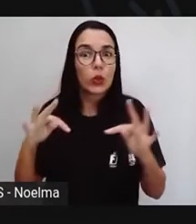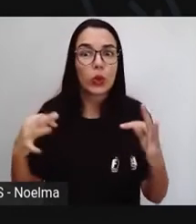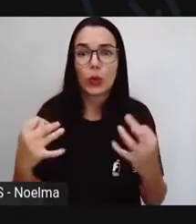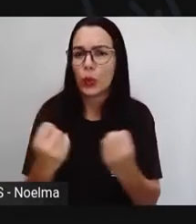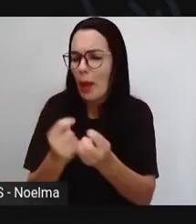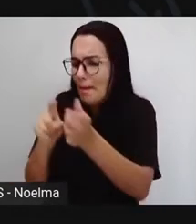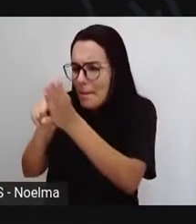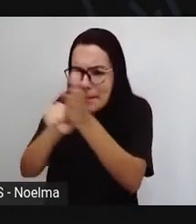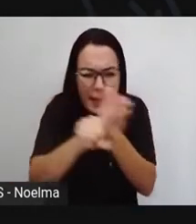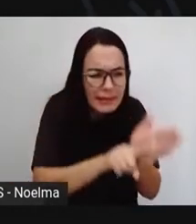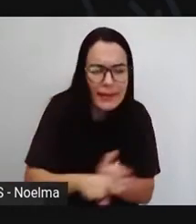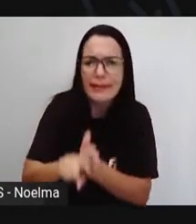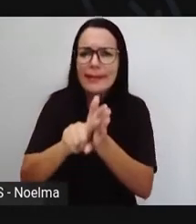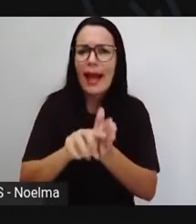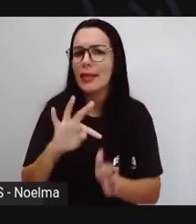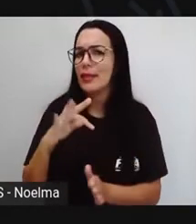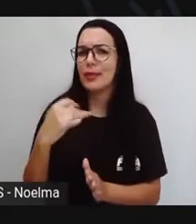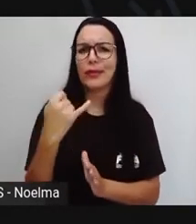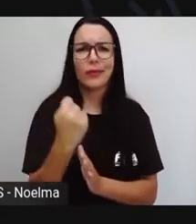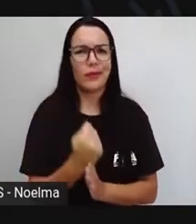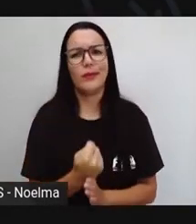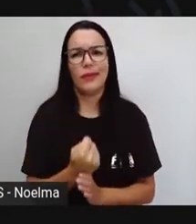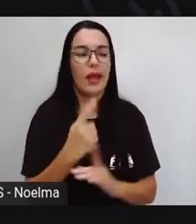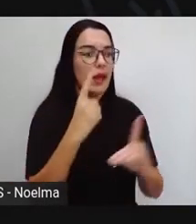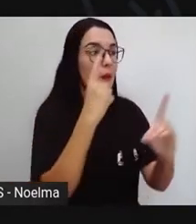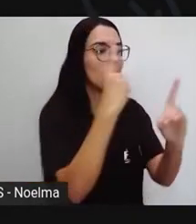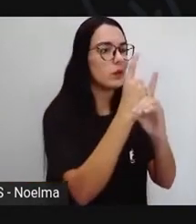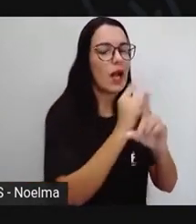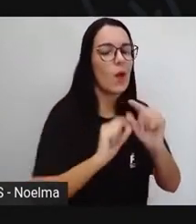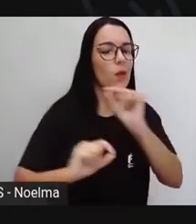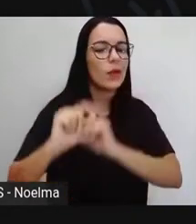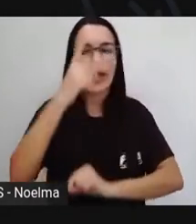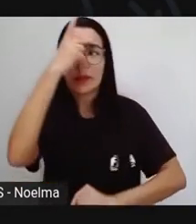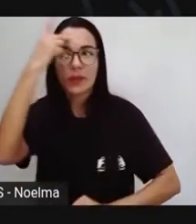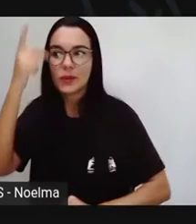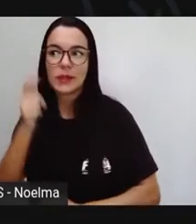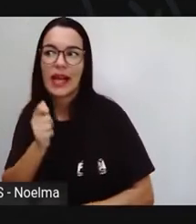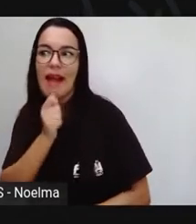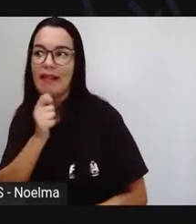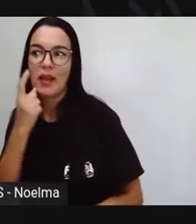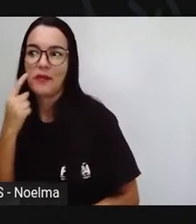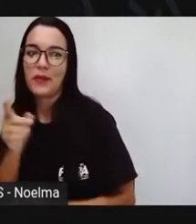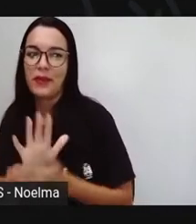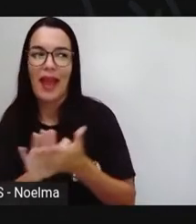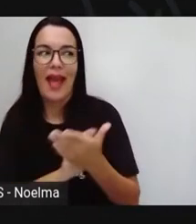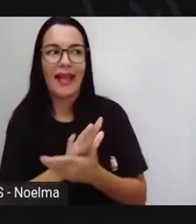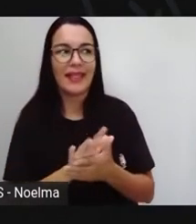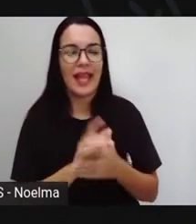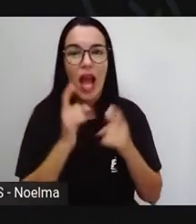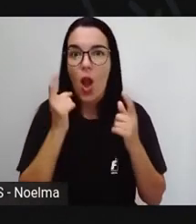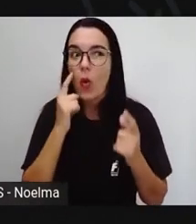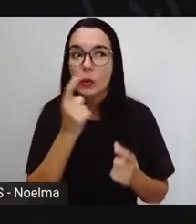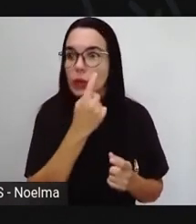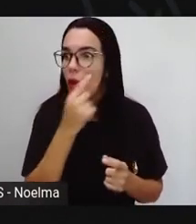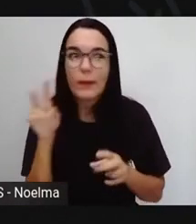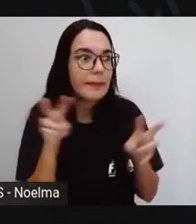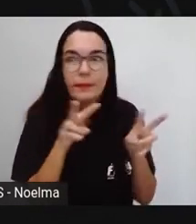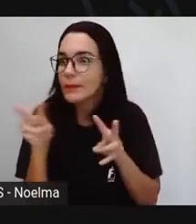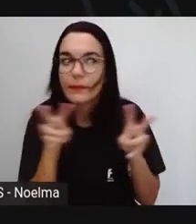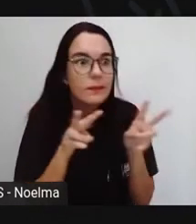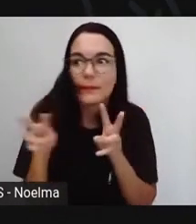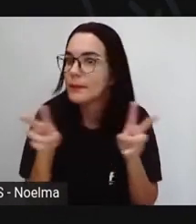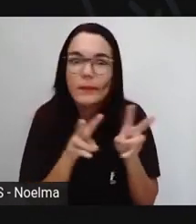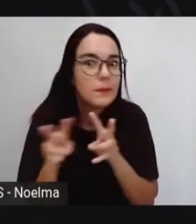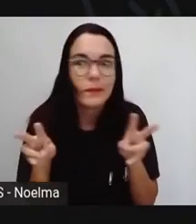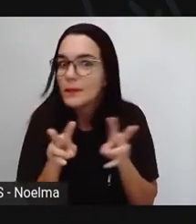pesquisar tudo, encontrar o que os outros ainda não viam. Seus olhos corriam tanto que nem